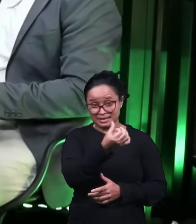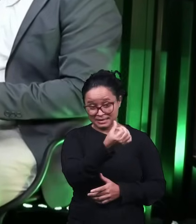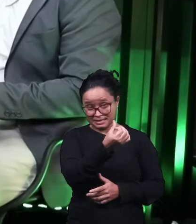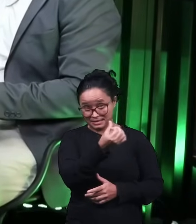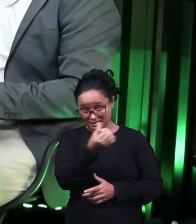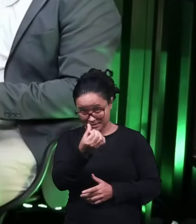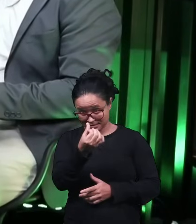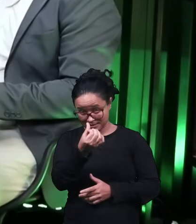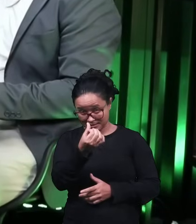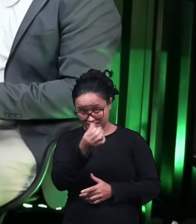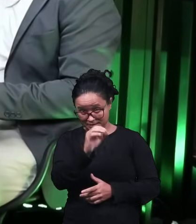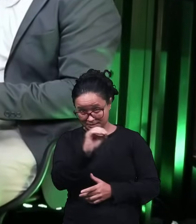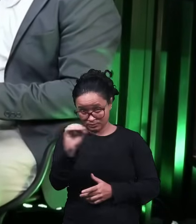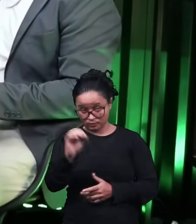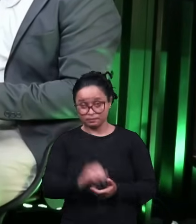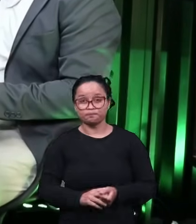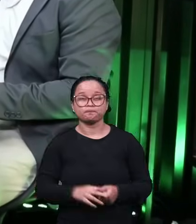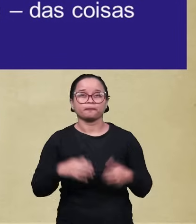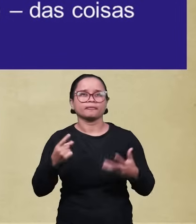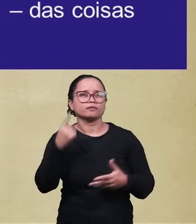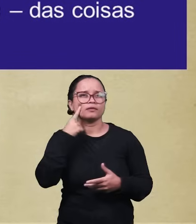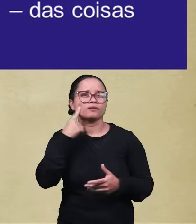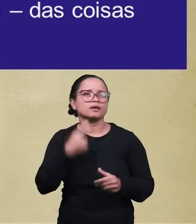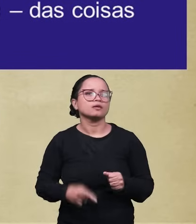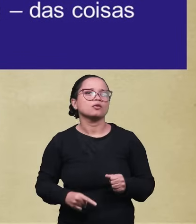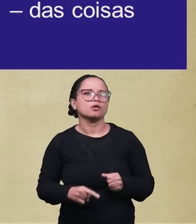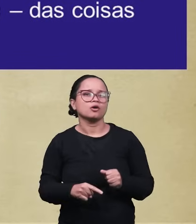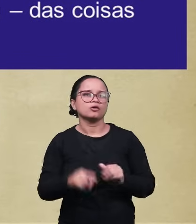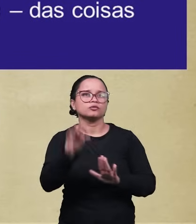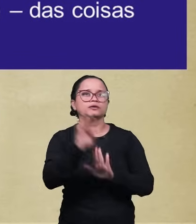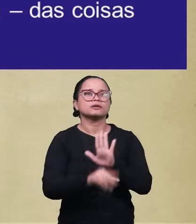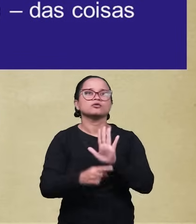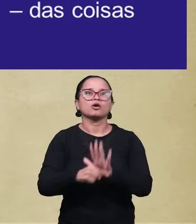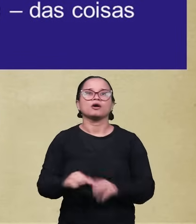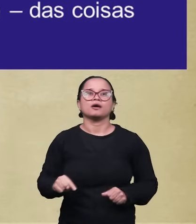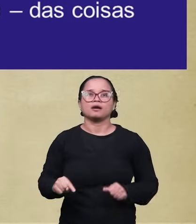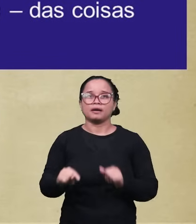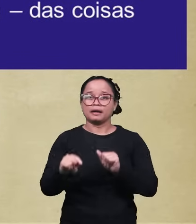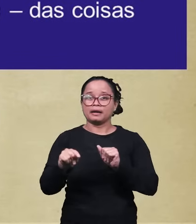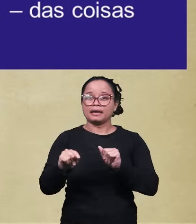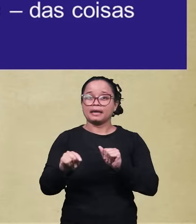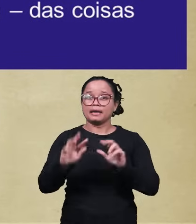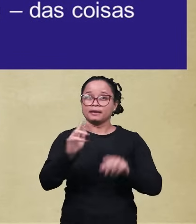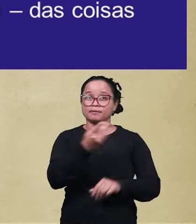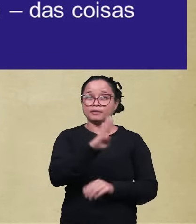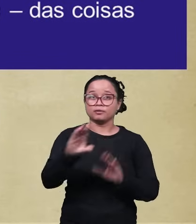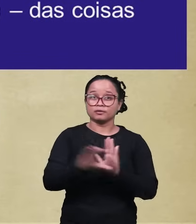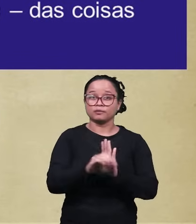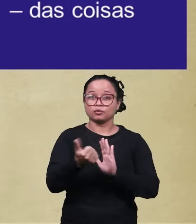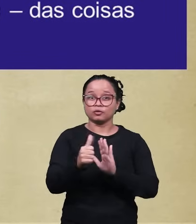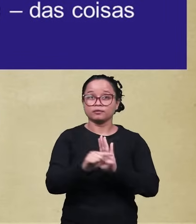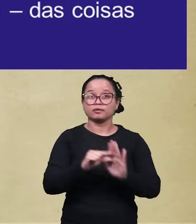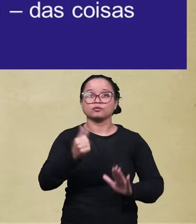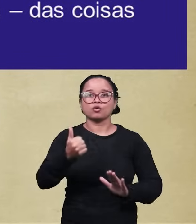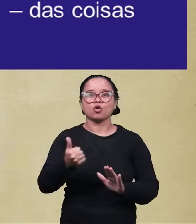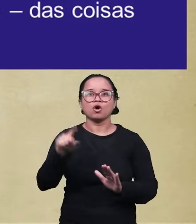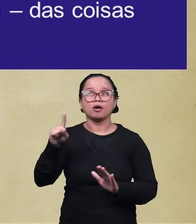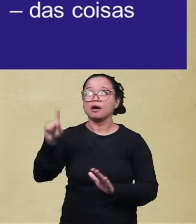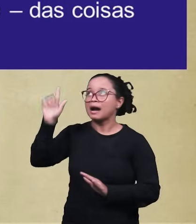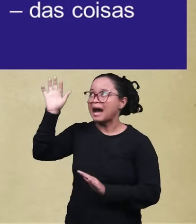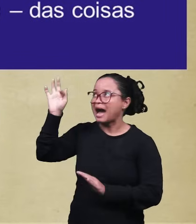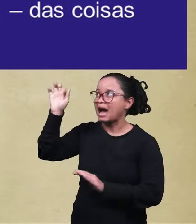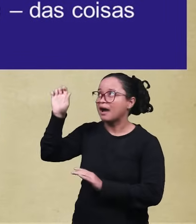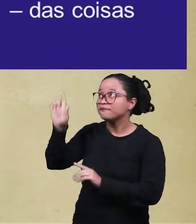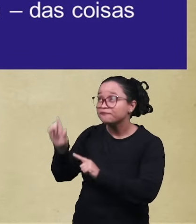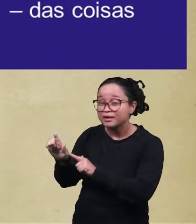Bíblia, elas vinham com esse texto que está marcado aqui, Hebreus 11:1. Ora, a fé é a substância